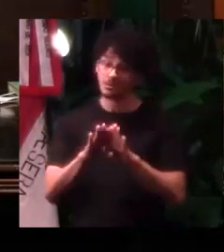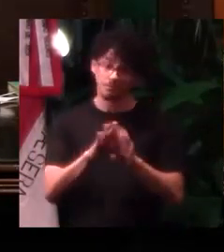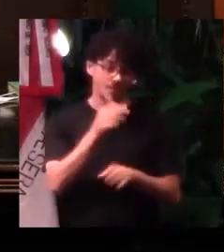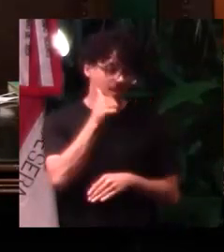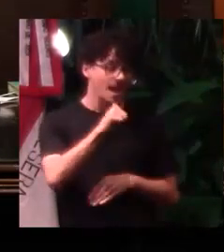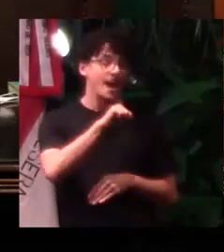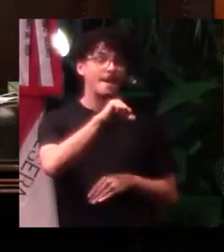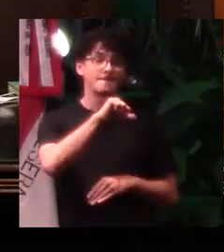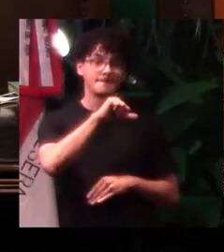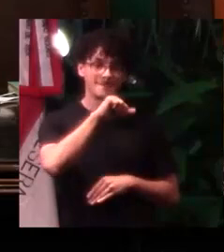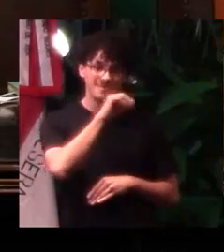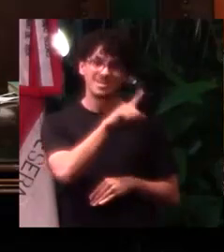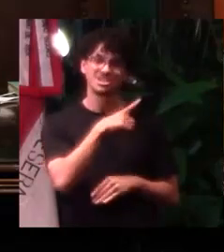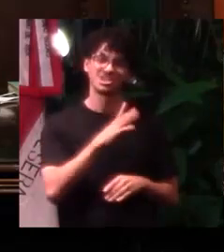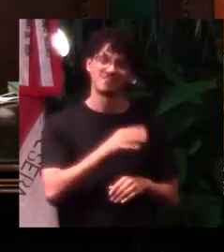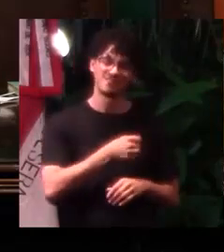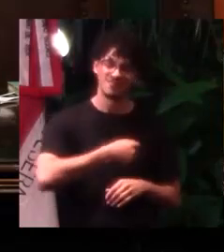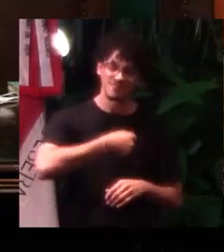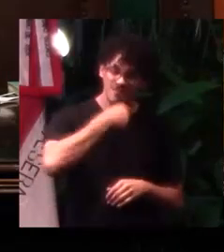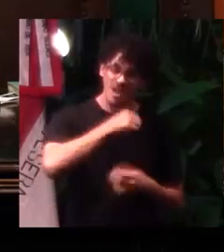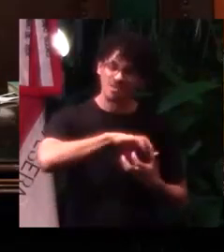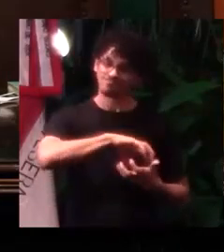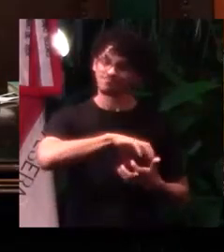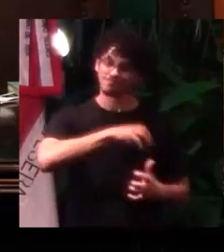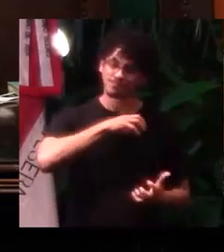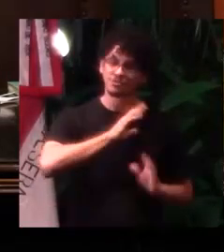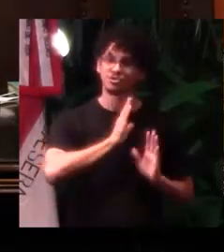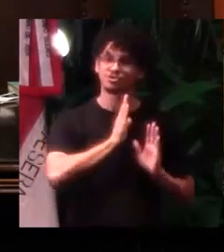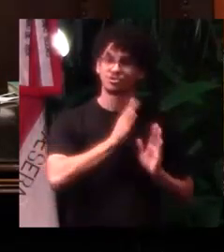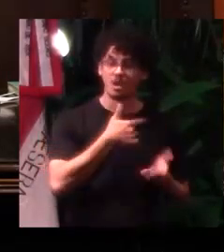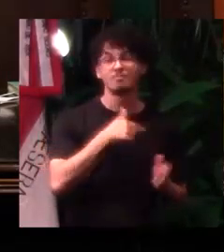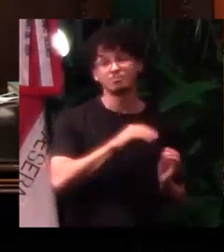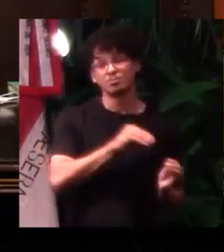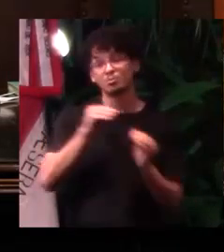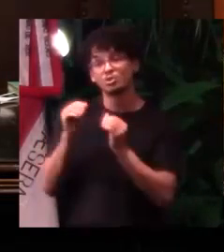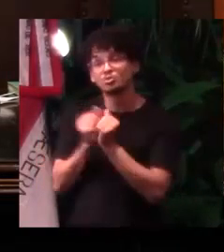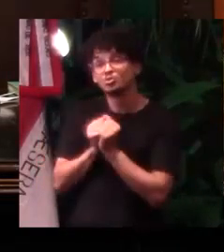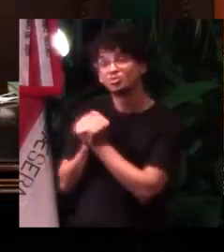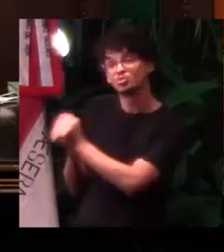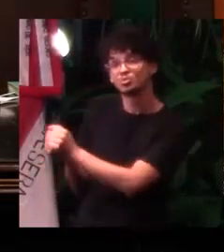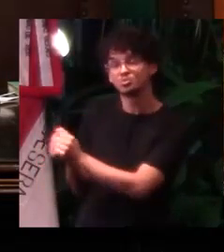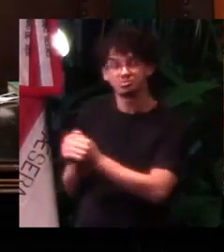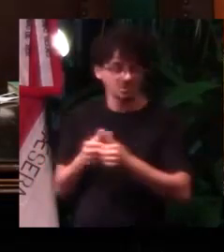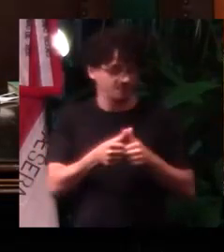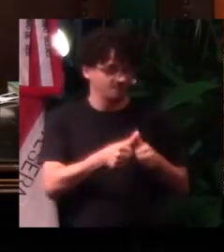muito envelhecida, logo em seguida muda-se também com ela. E fica